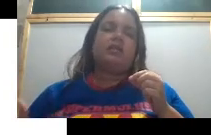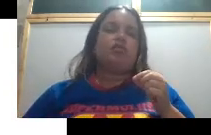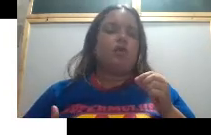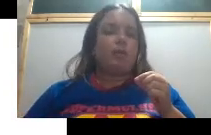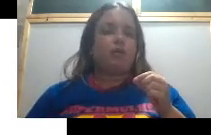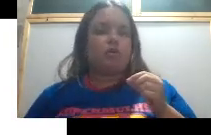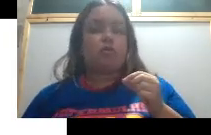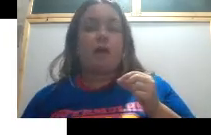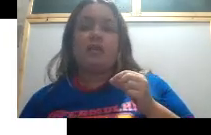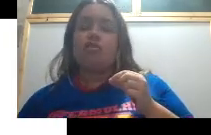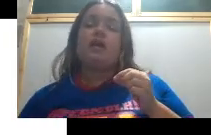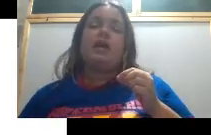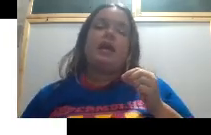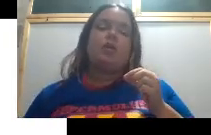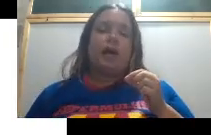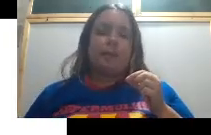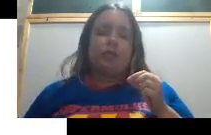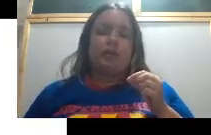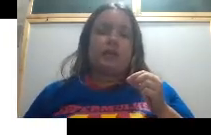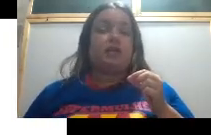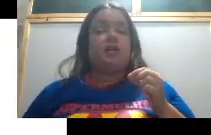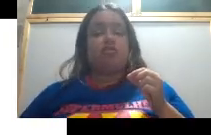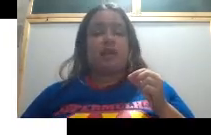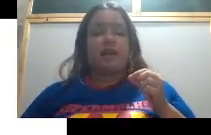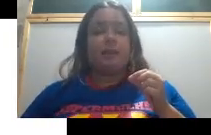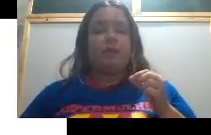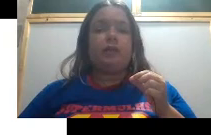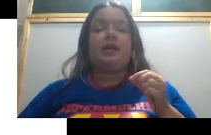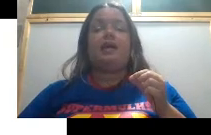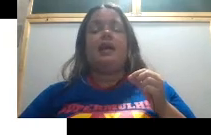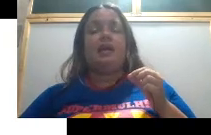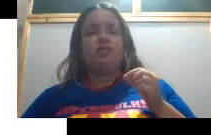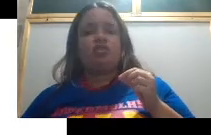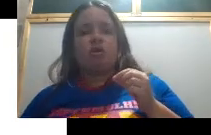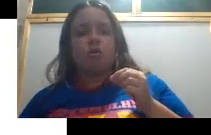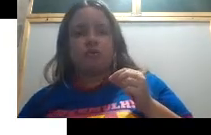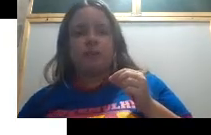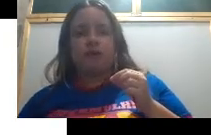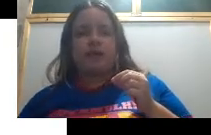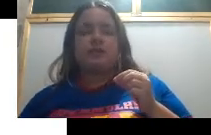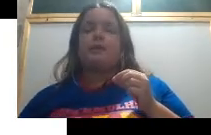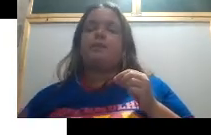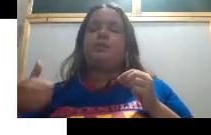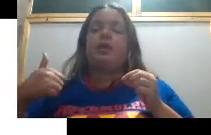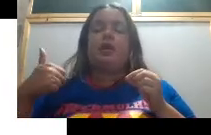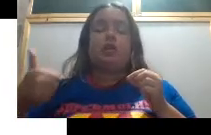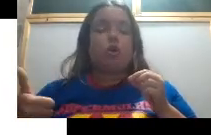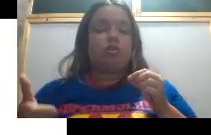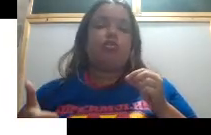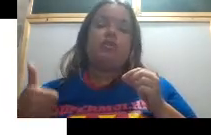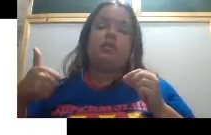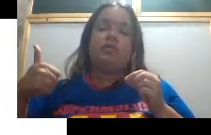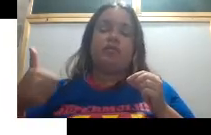do que transformar o nosso país em uma república já que a república ela é vista como democrática